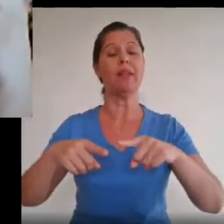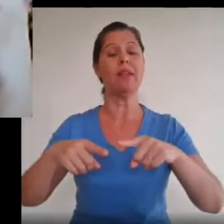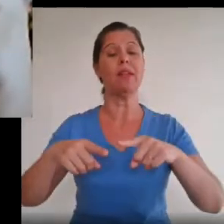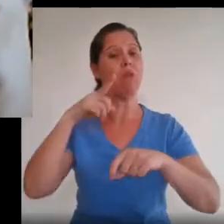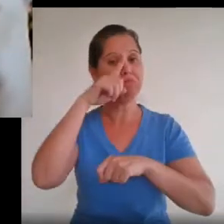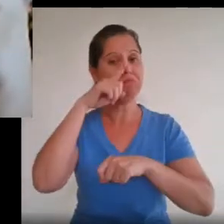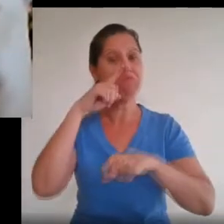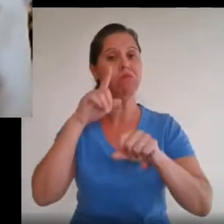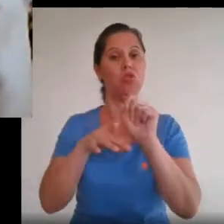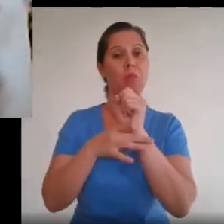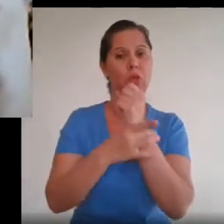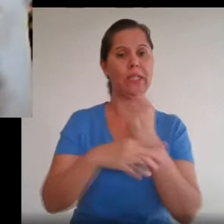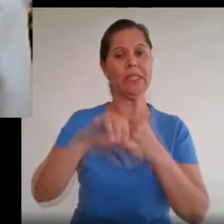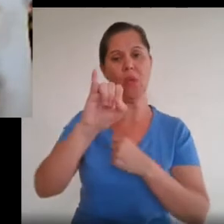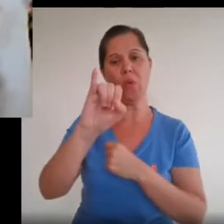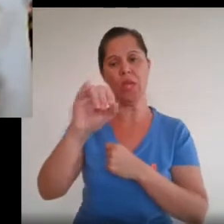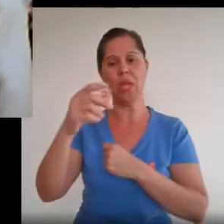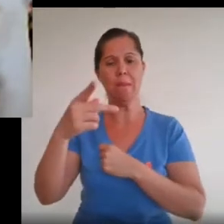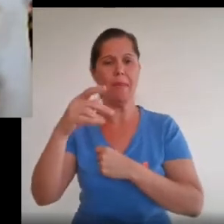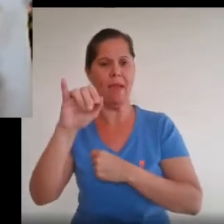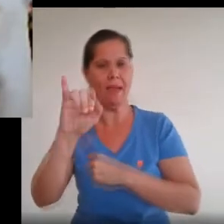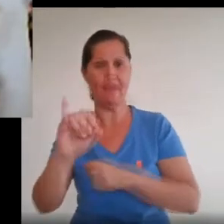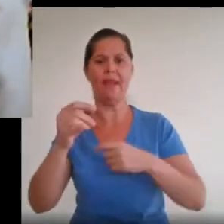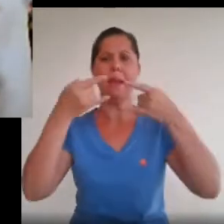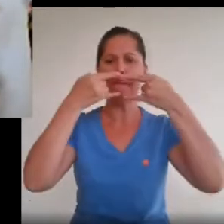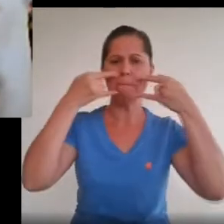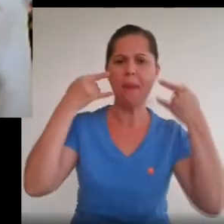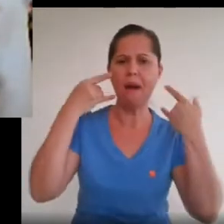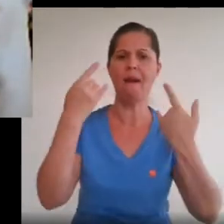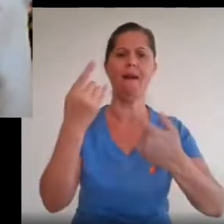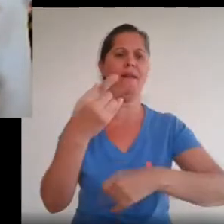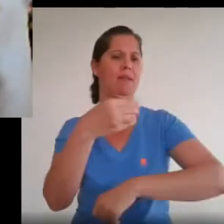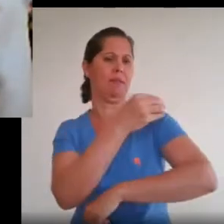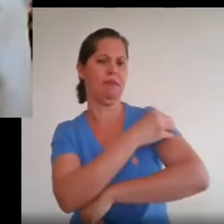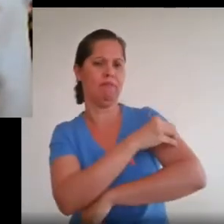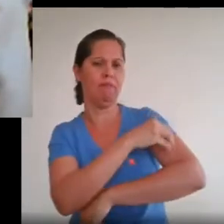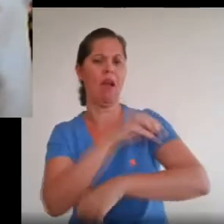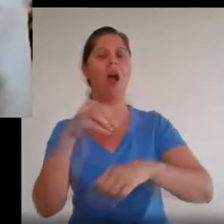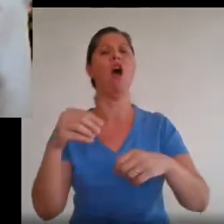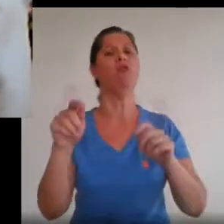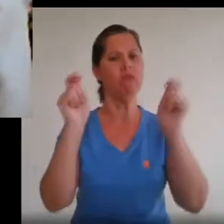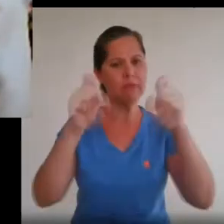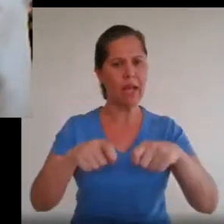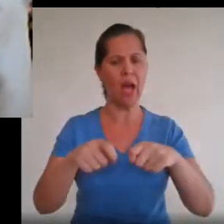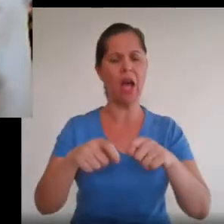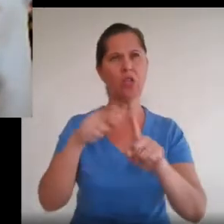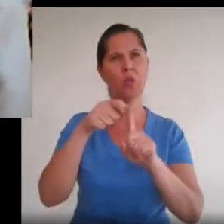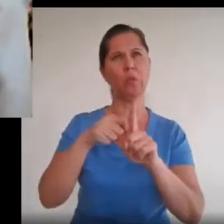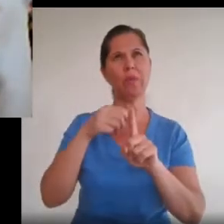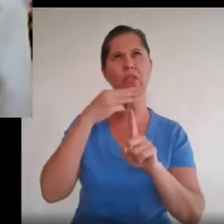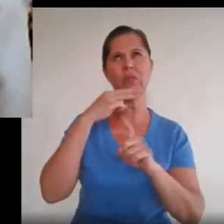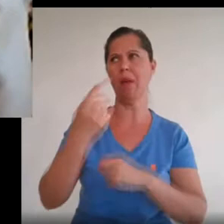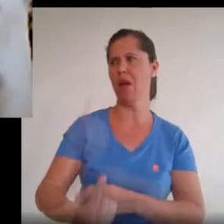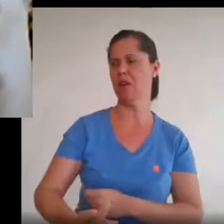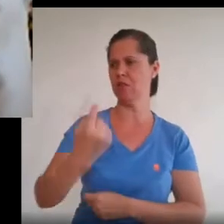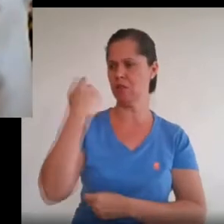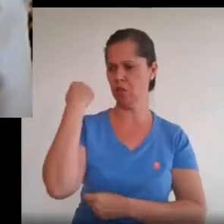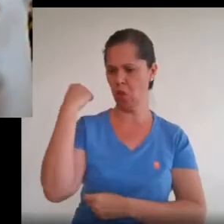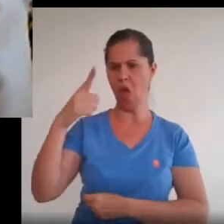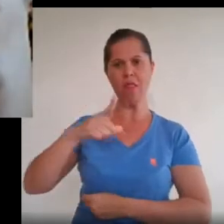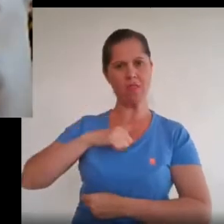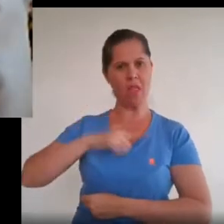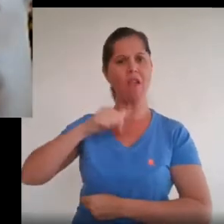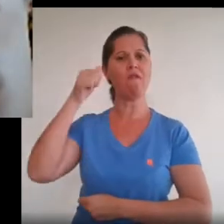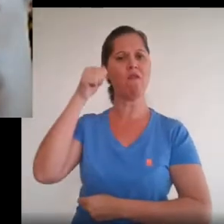nos lugares, e até, não sei se a Fernanda está acompanhando a gente, a Luciana, mas logo lá em março nós tivemos um caso